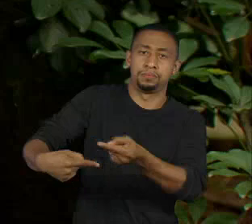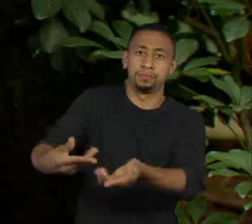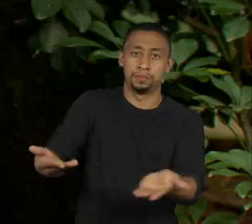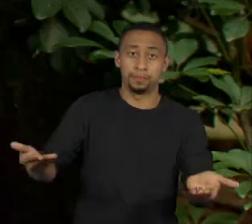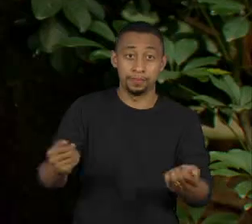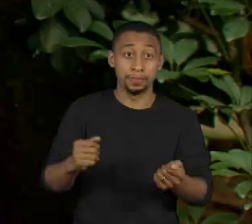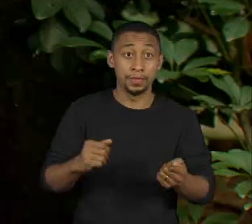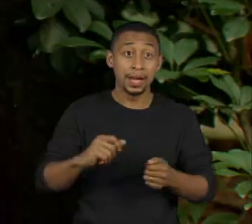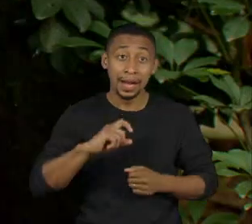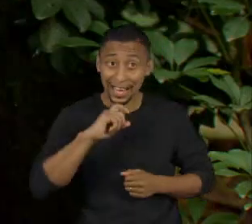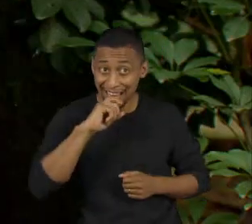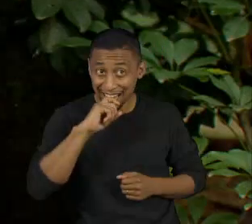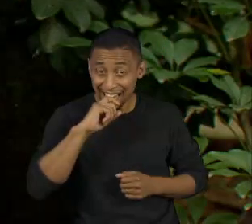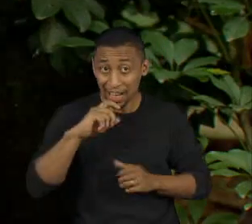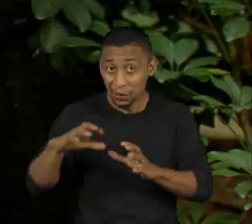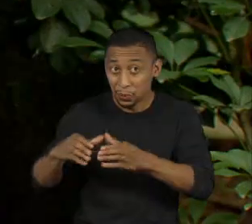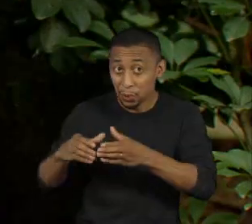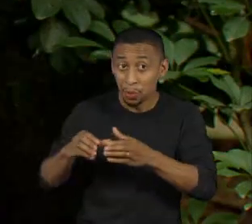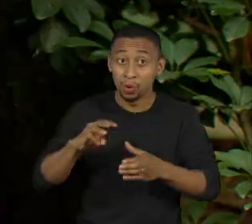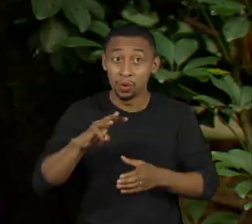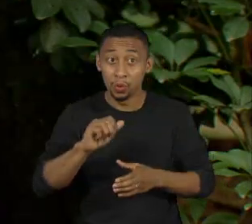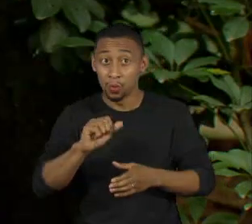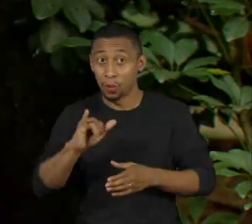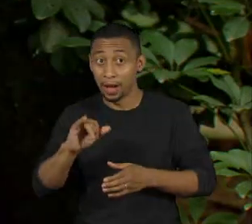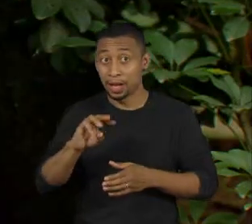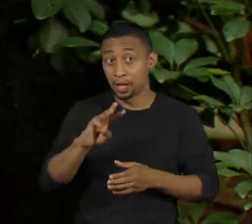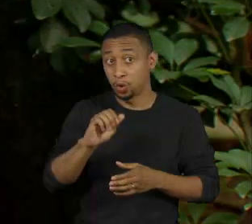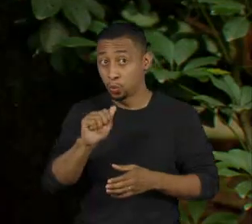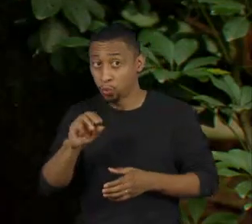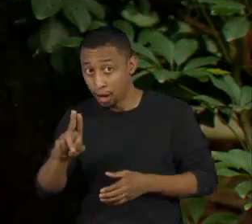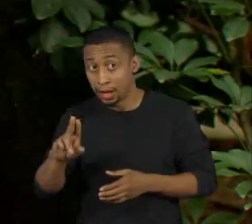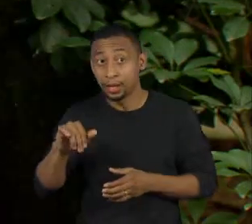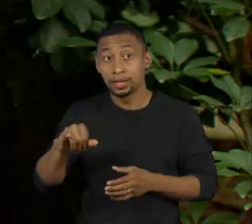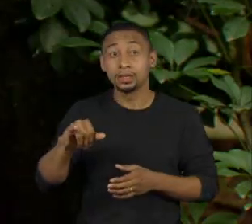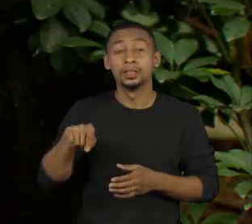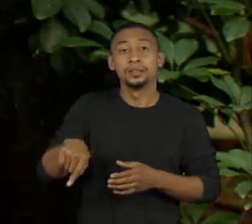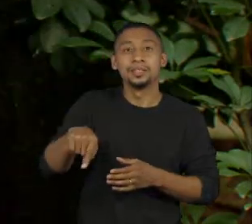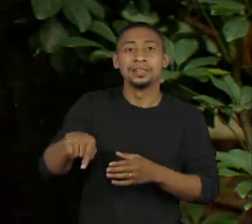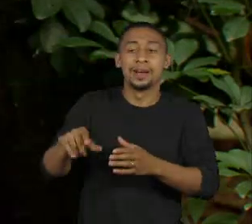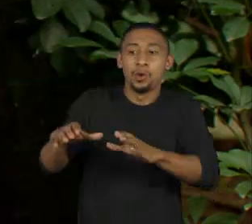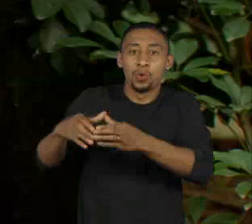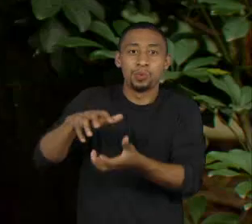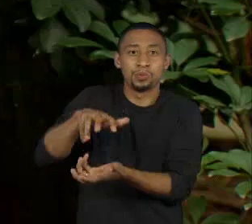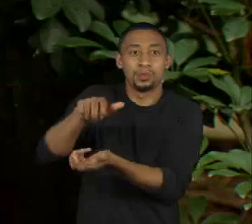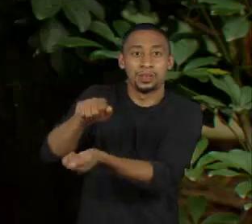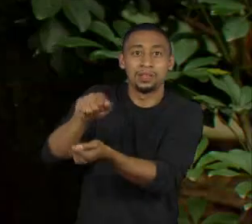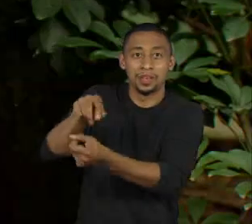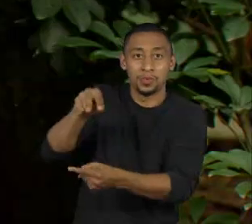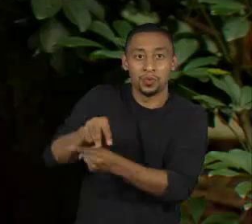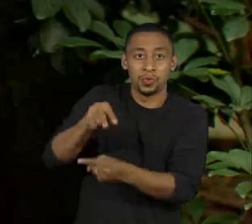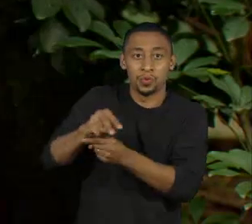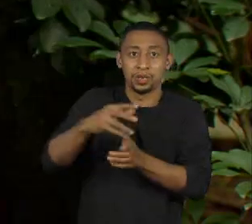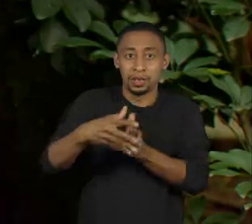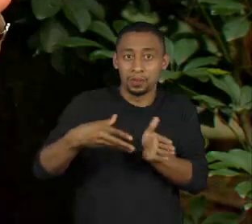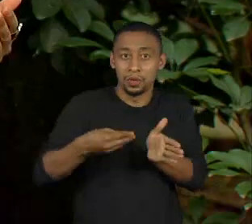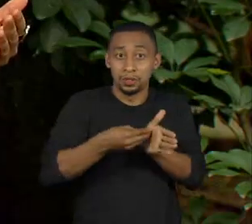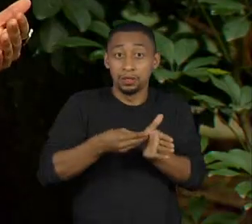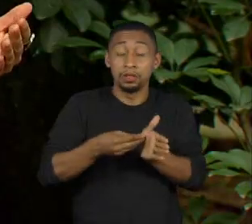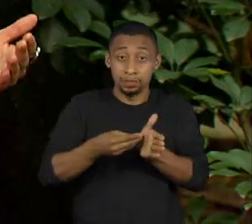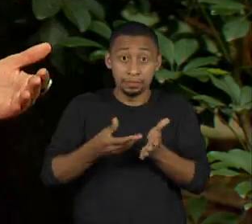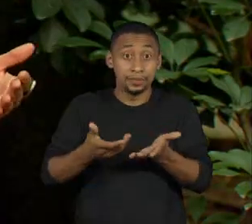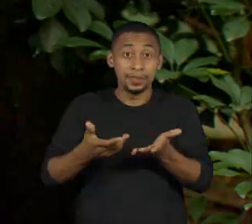As castanhas dos Uaiuai são comercializadas por meio de uma rede sustentável de negócios na Amazônia que valoriza